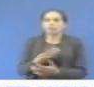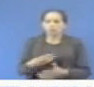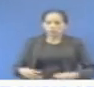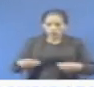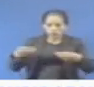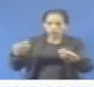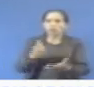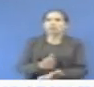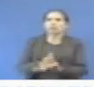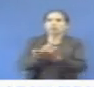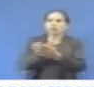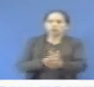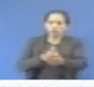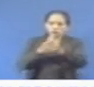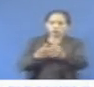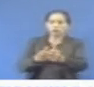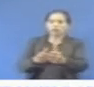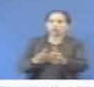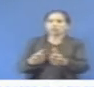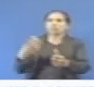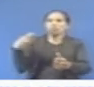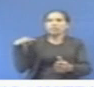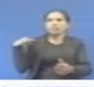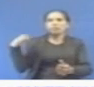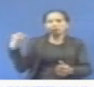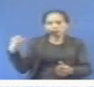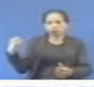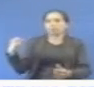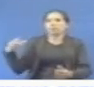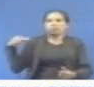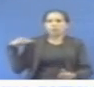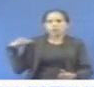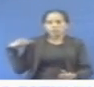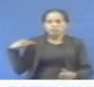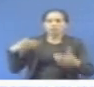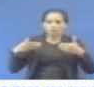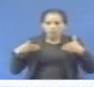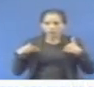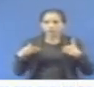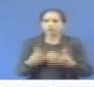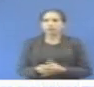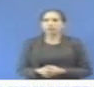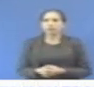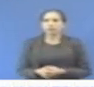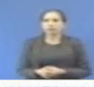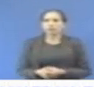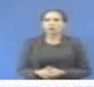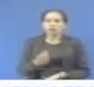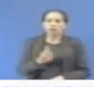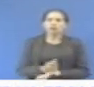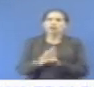apoyo tir bit ne be mang gabinete ya atulune pronto labar me be atu tulune ti